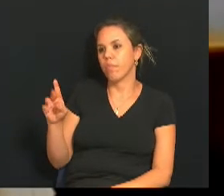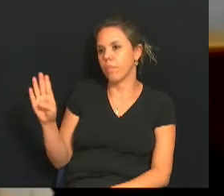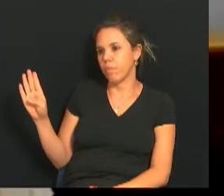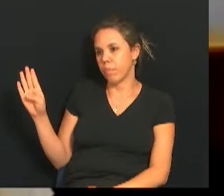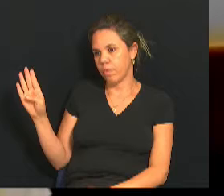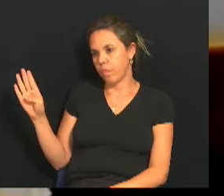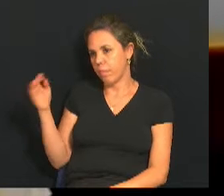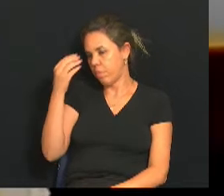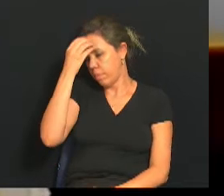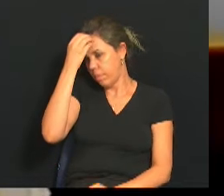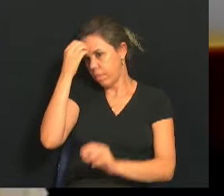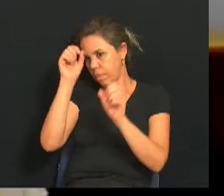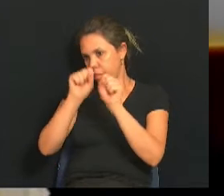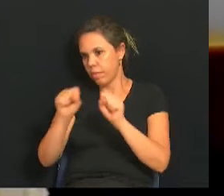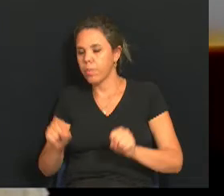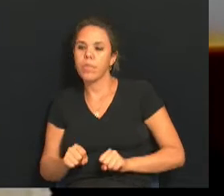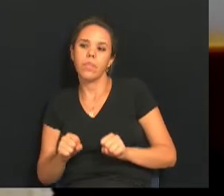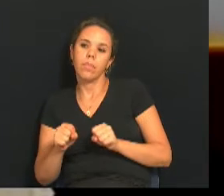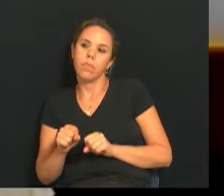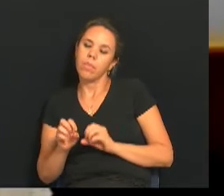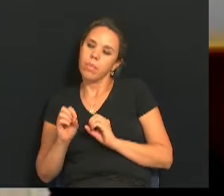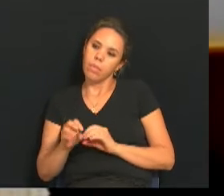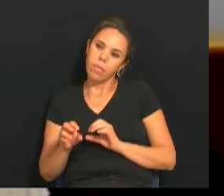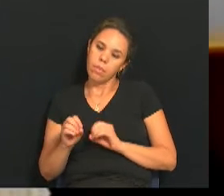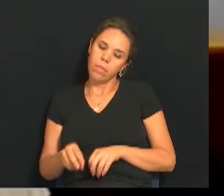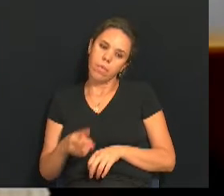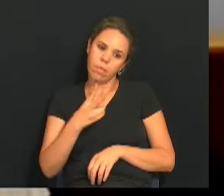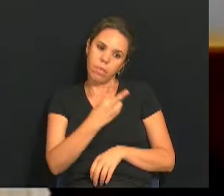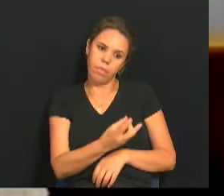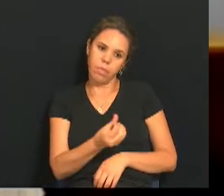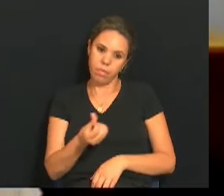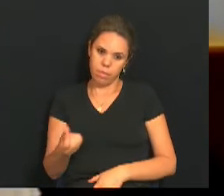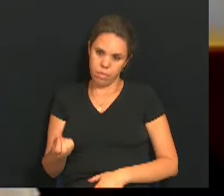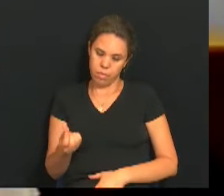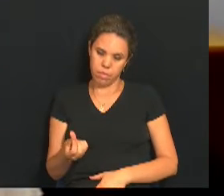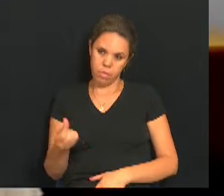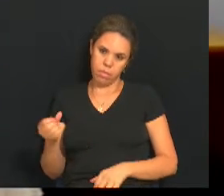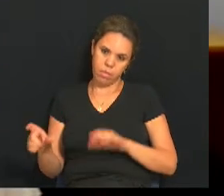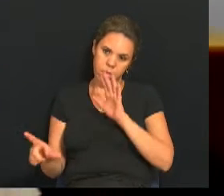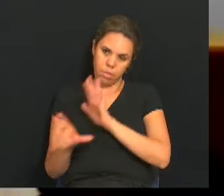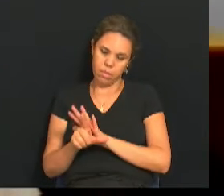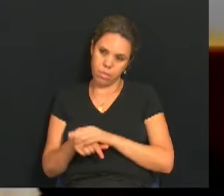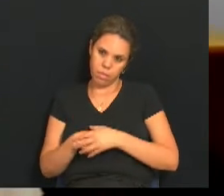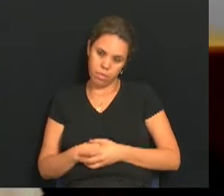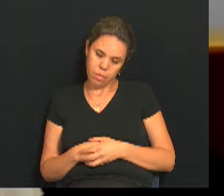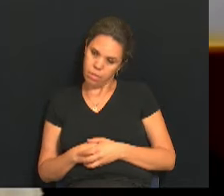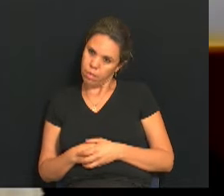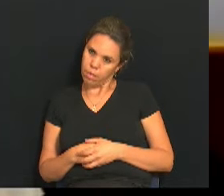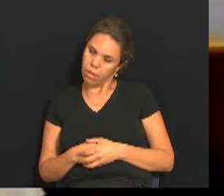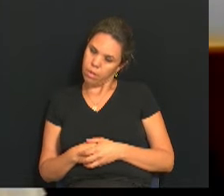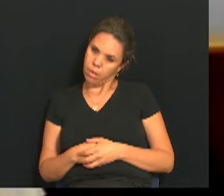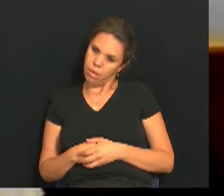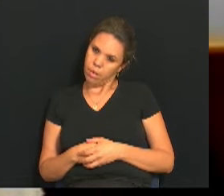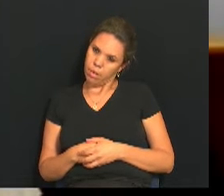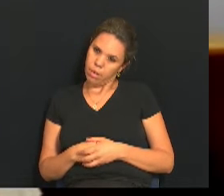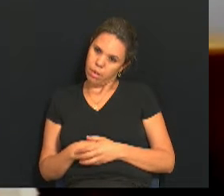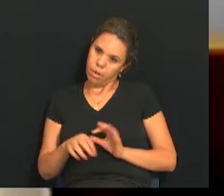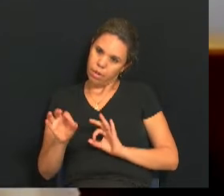próprio Sistema Municipal de Educação, de 2006, né? A lei que trata, o Plano Municipal de